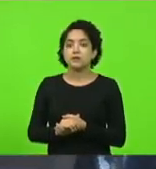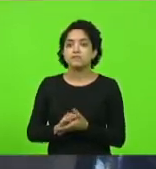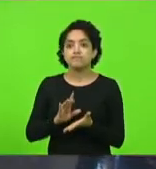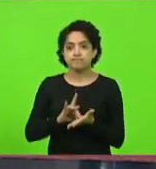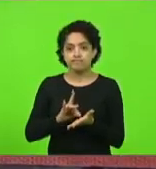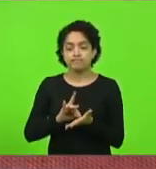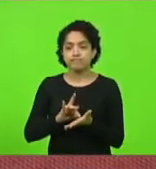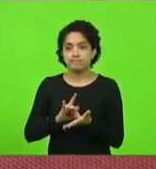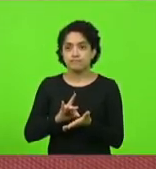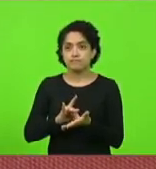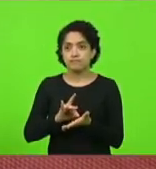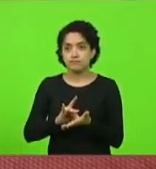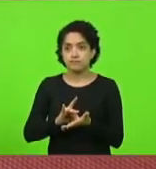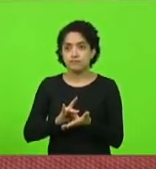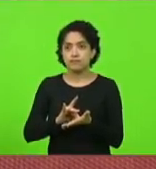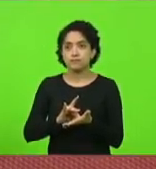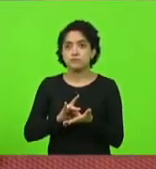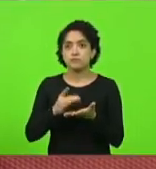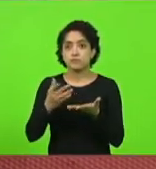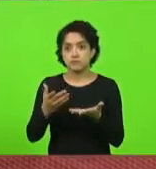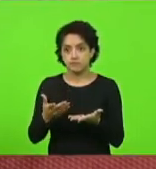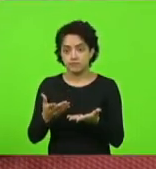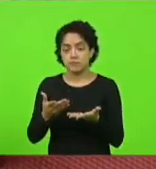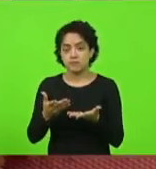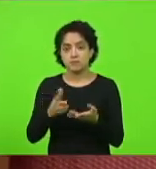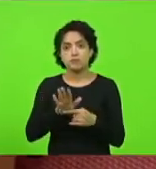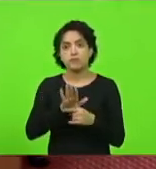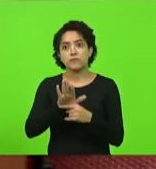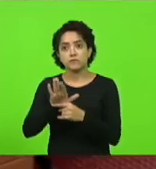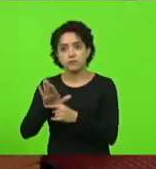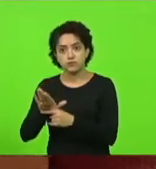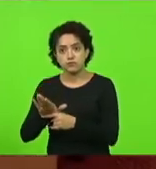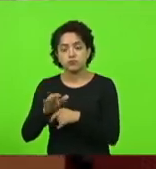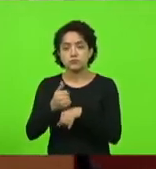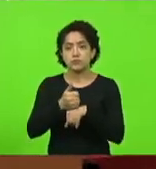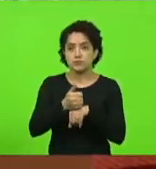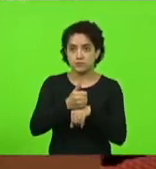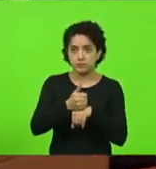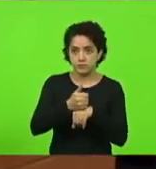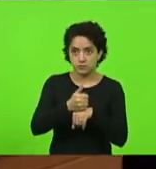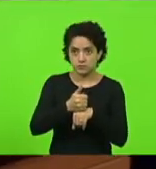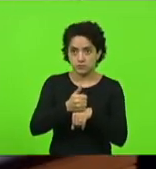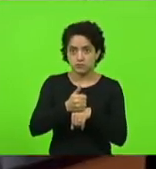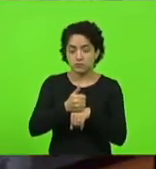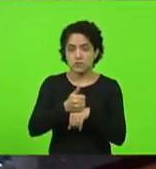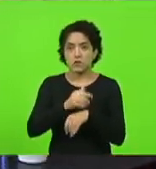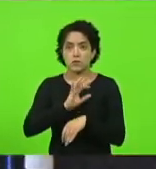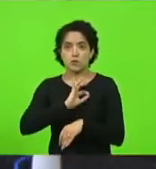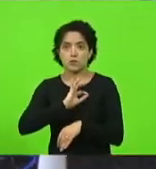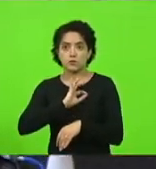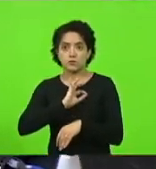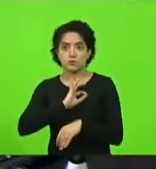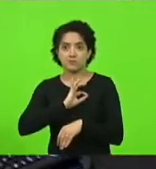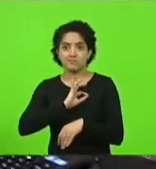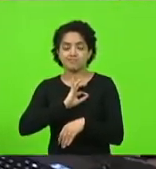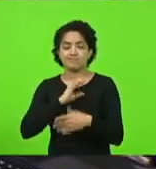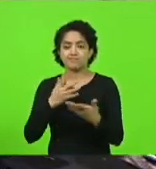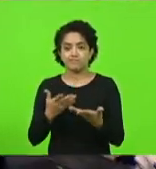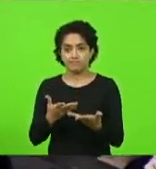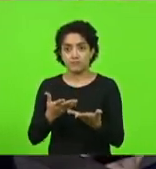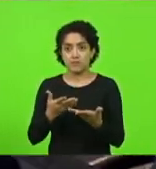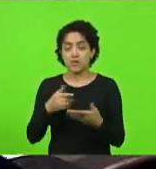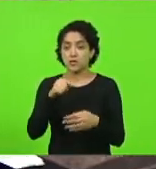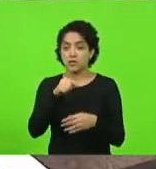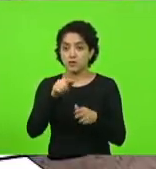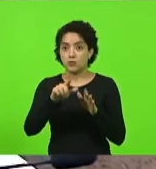uma das únicas formas de dar fluxo na carreira das praças, que hoje realmente está travada. E com esse projeto de